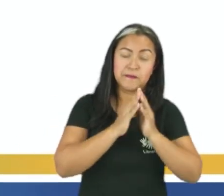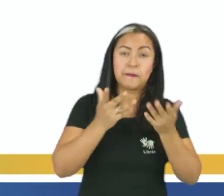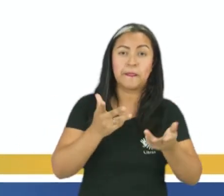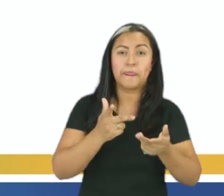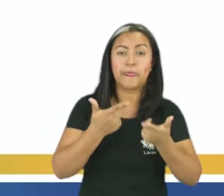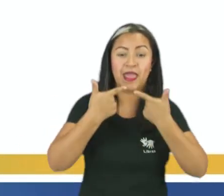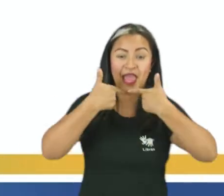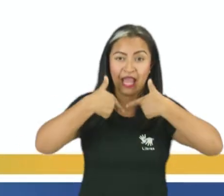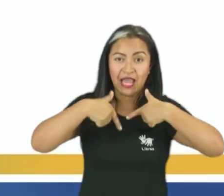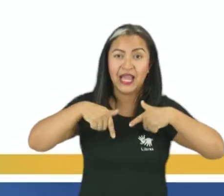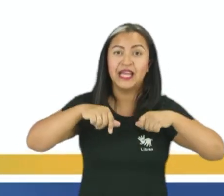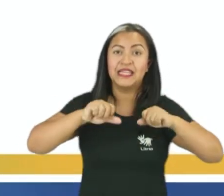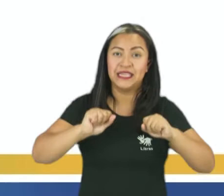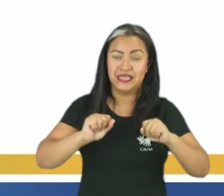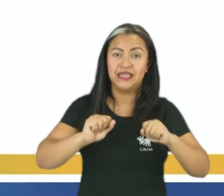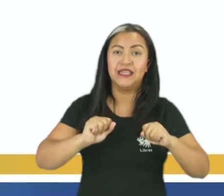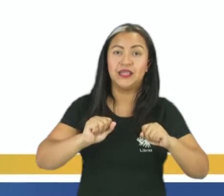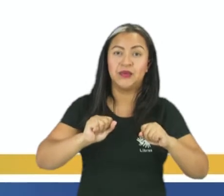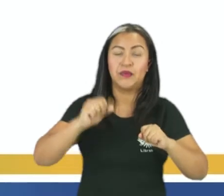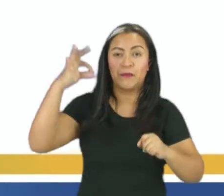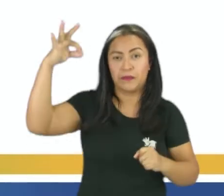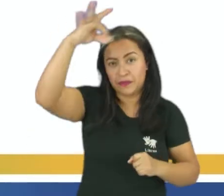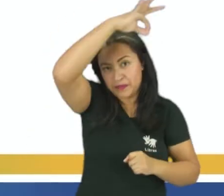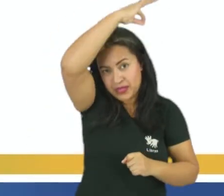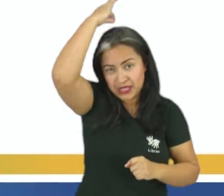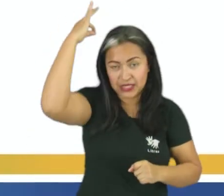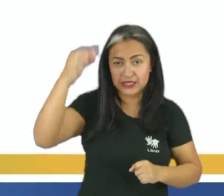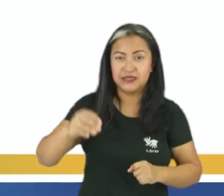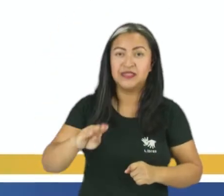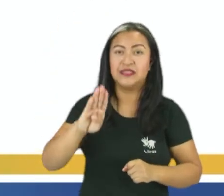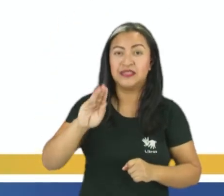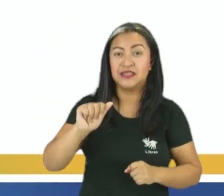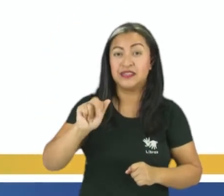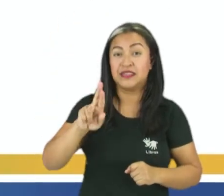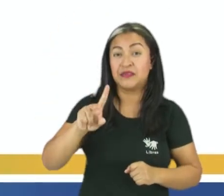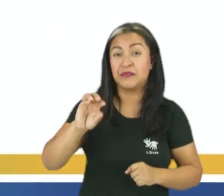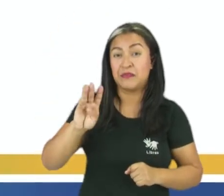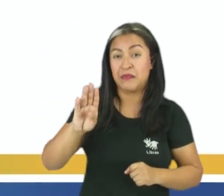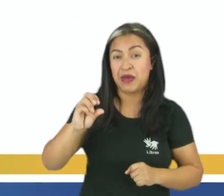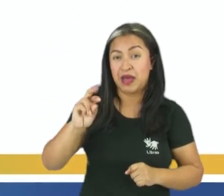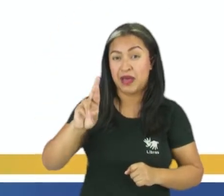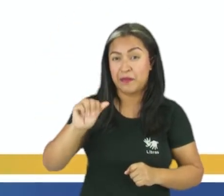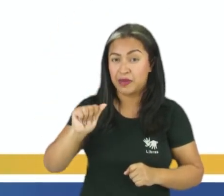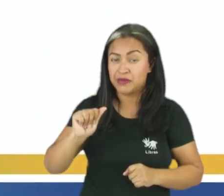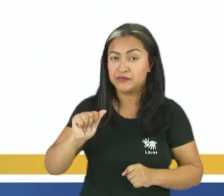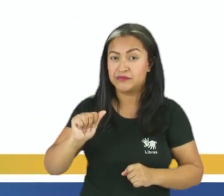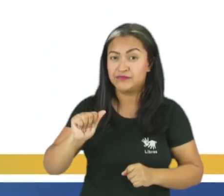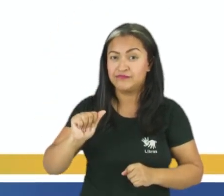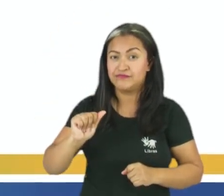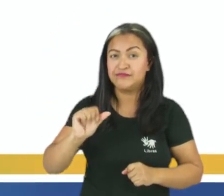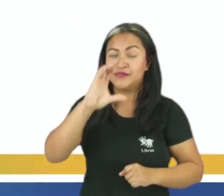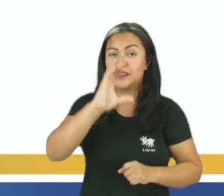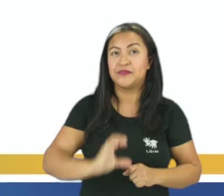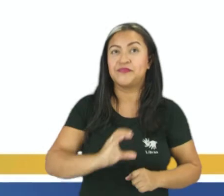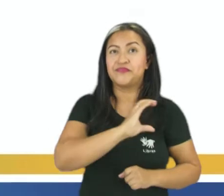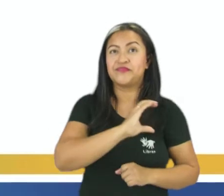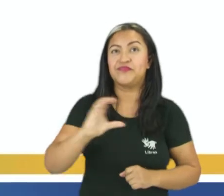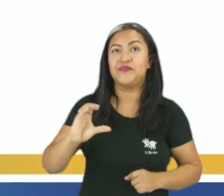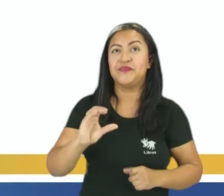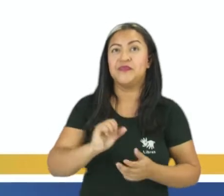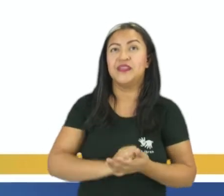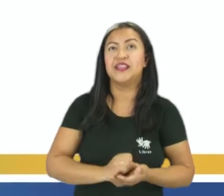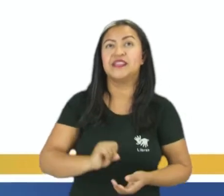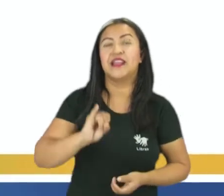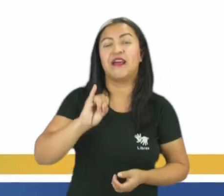em língua para a Santa Bárbara, né, que aí é uma santa do catolicismo, eles estavam, na verdade, cultuando Inhaçã, né?